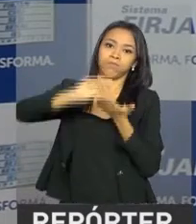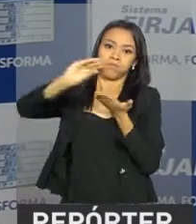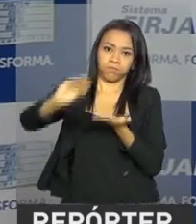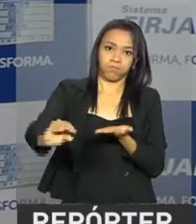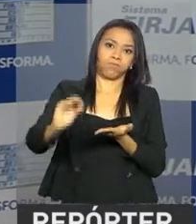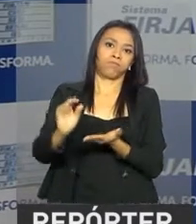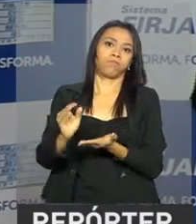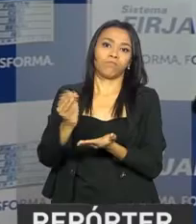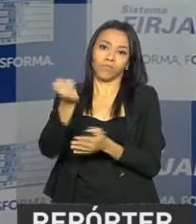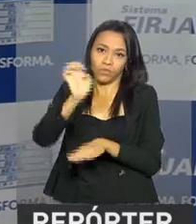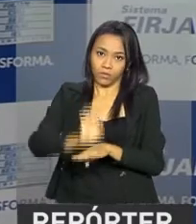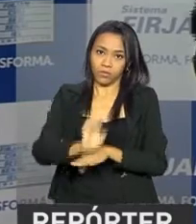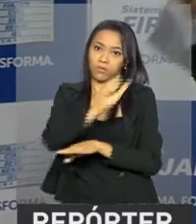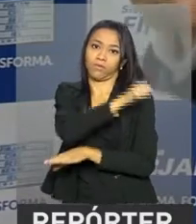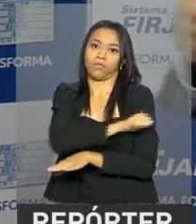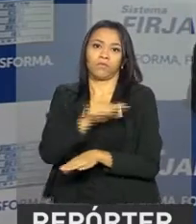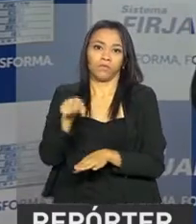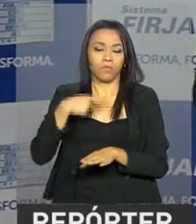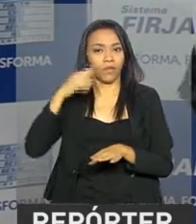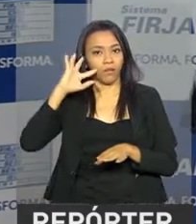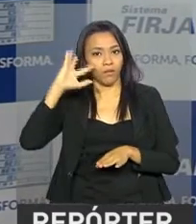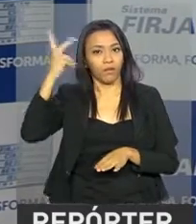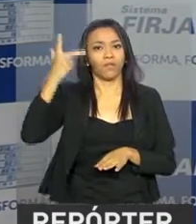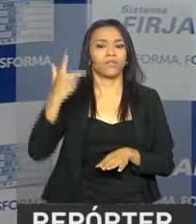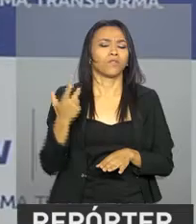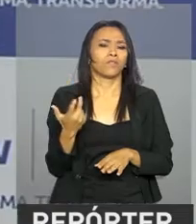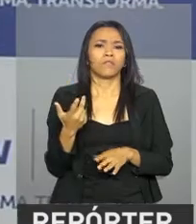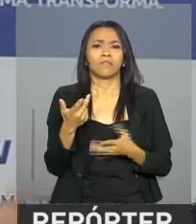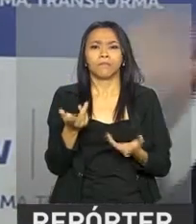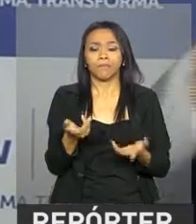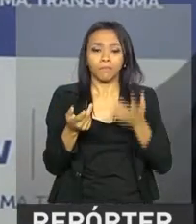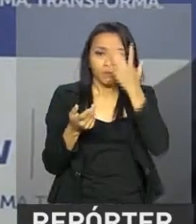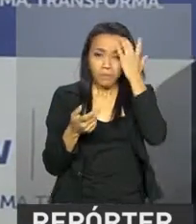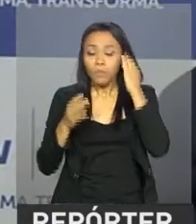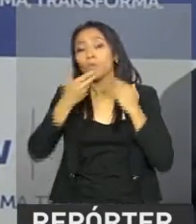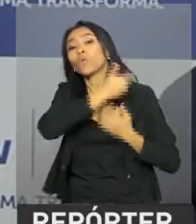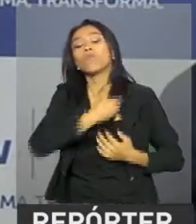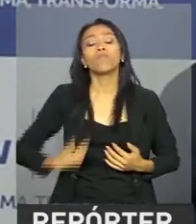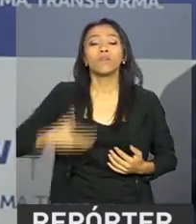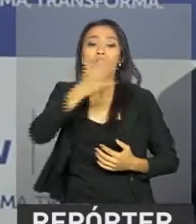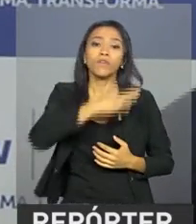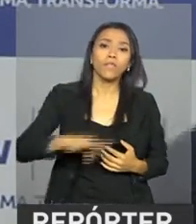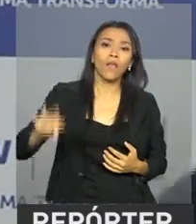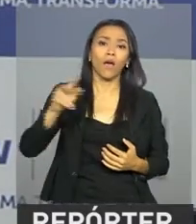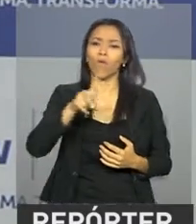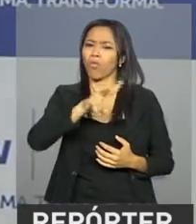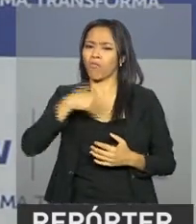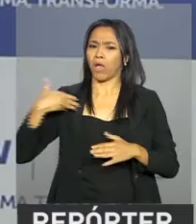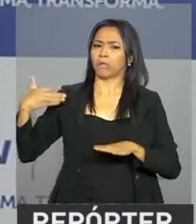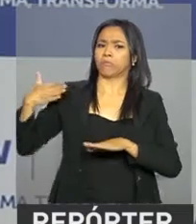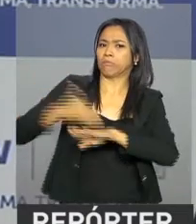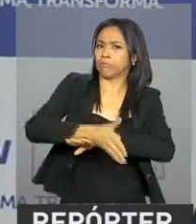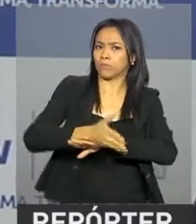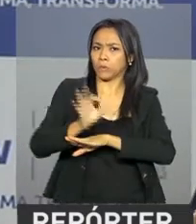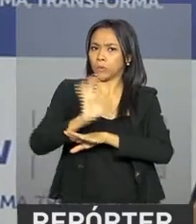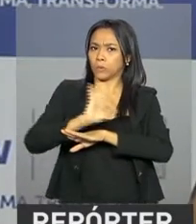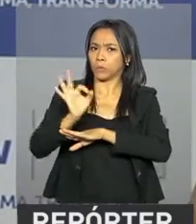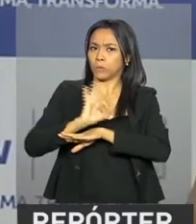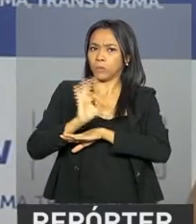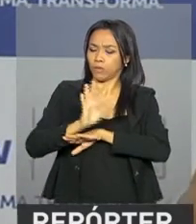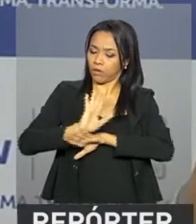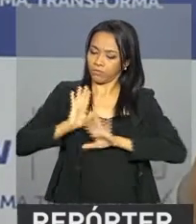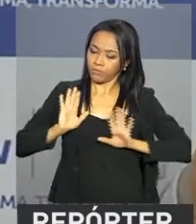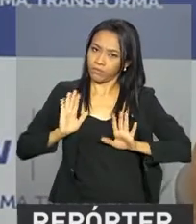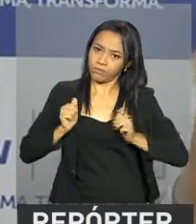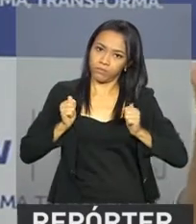que isso seja colocado nos mercados. O governo federal não deve intervir no Rio de Janeiro. Segundo o ministro,